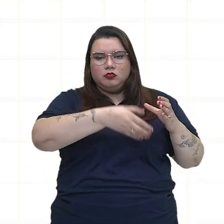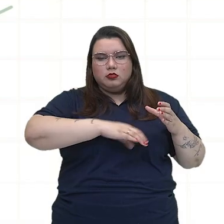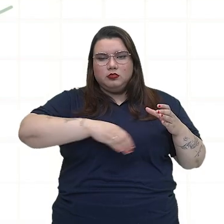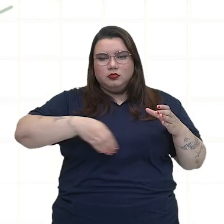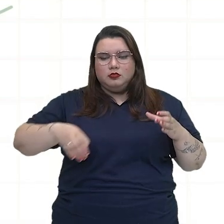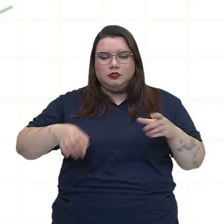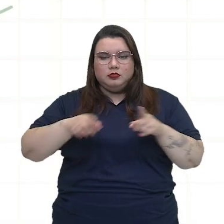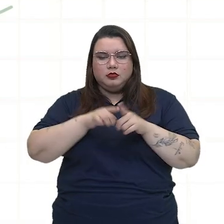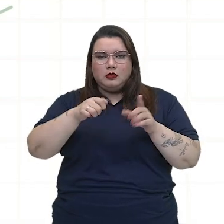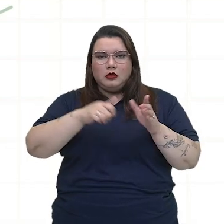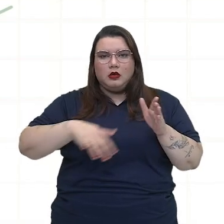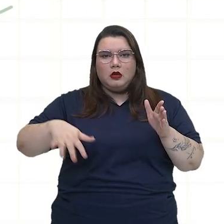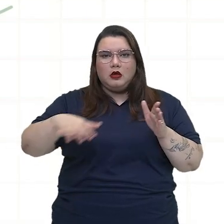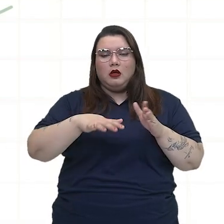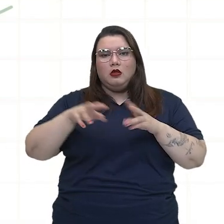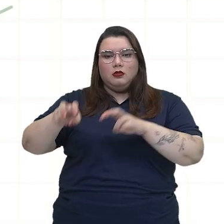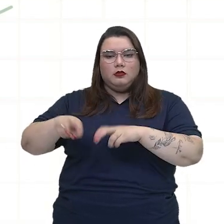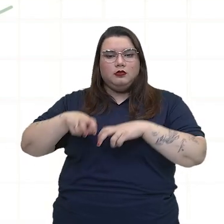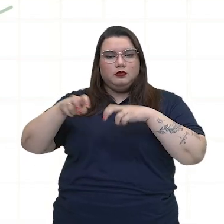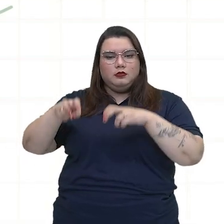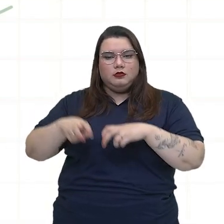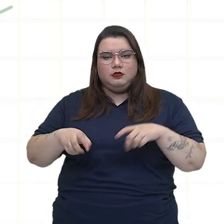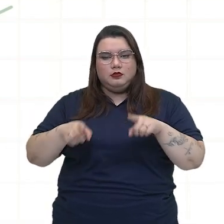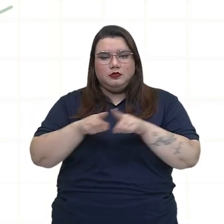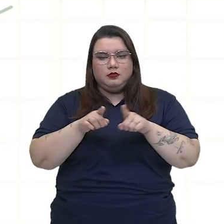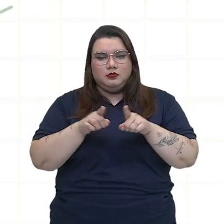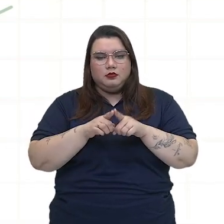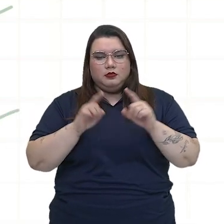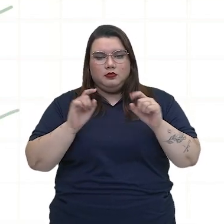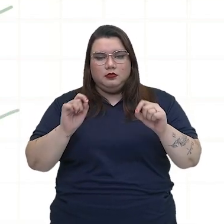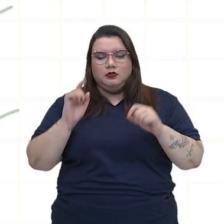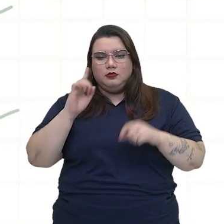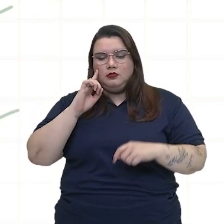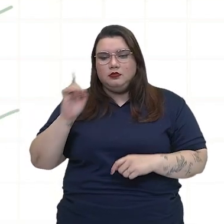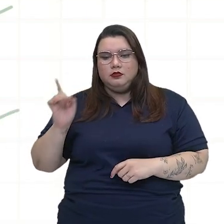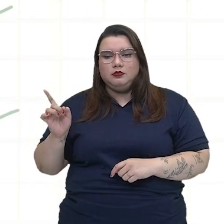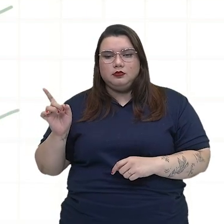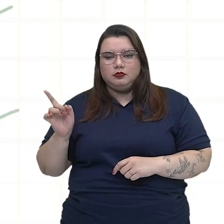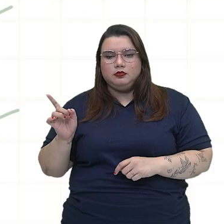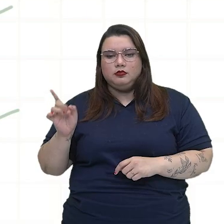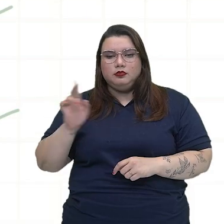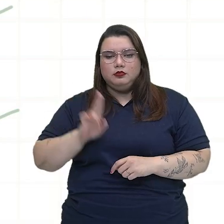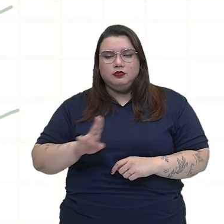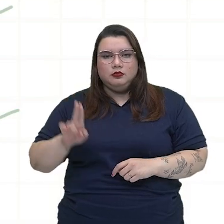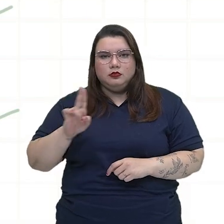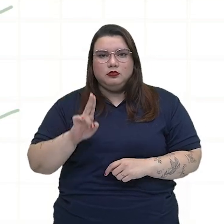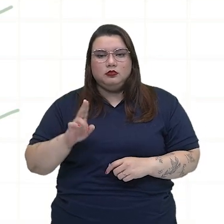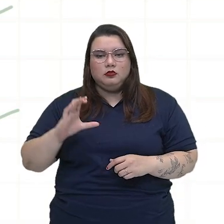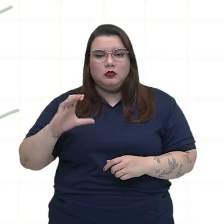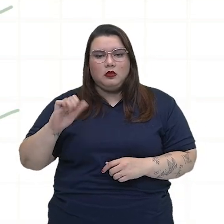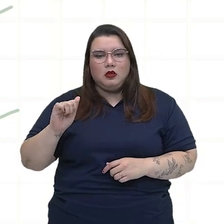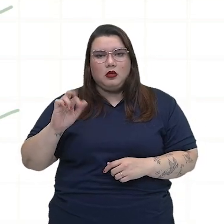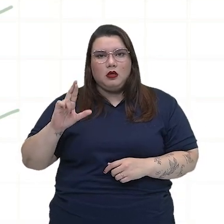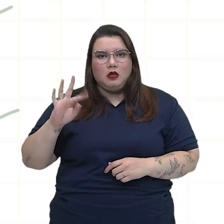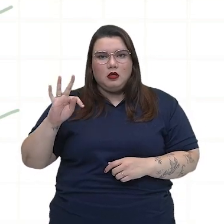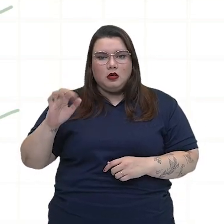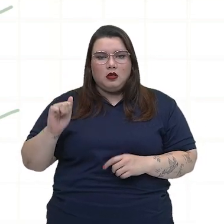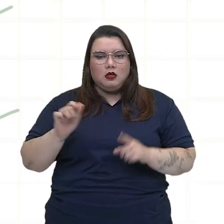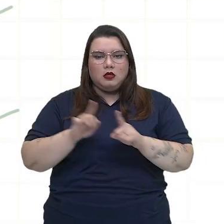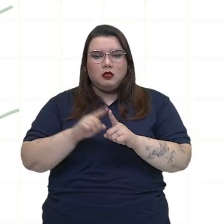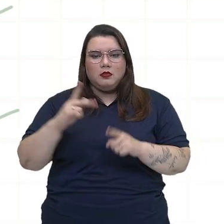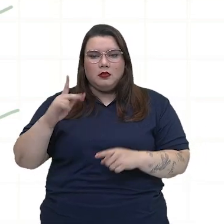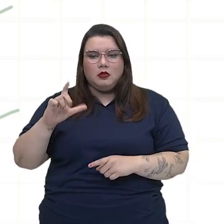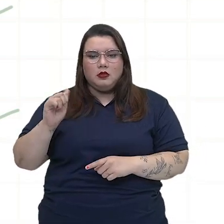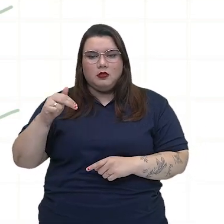esgoto, áreas de propriedades rurais, até mesmo, né, utilizadas em cartas e